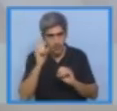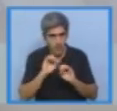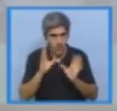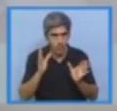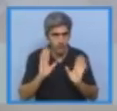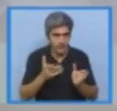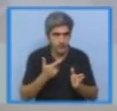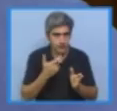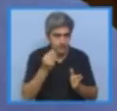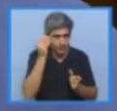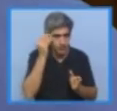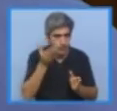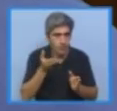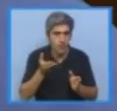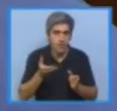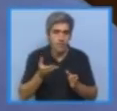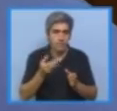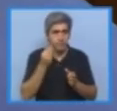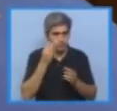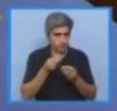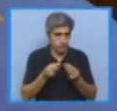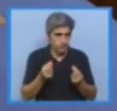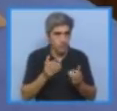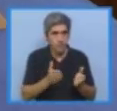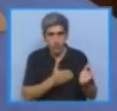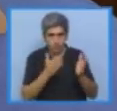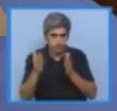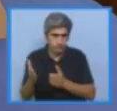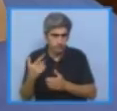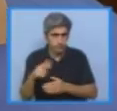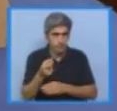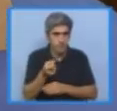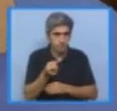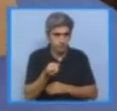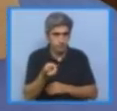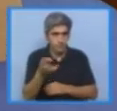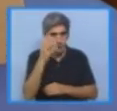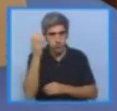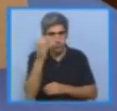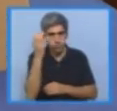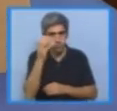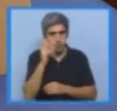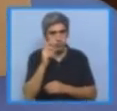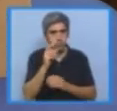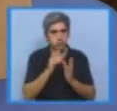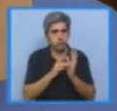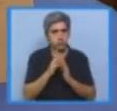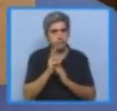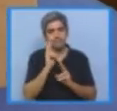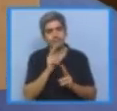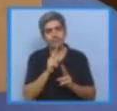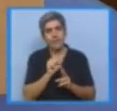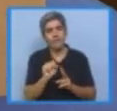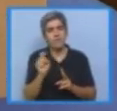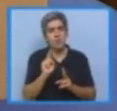e temos também que saber lidar com isso. Por outro lado, não é? Há muitos elementos da cultura cristã que não são reconhecidos como tal,